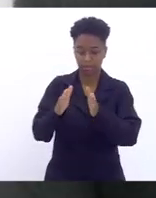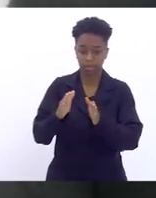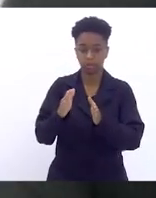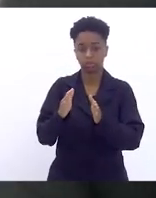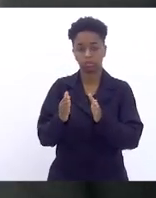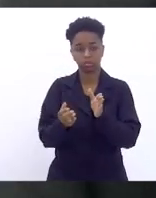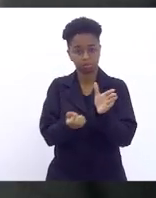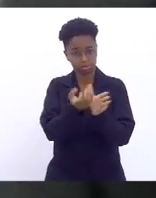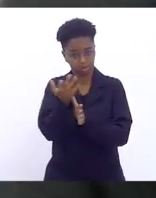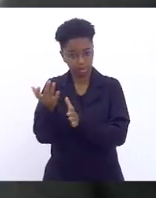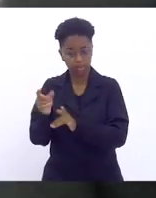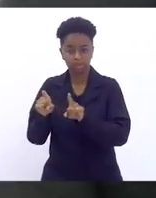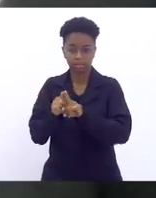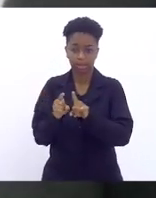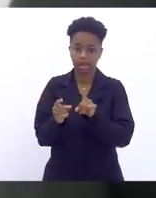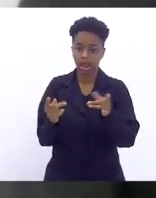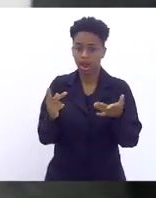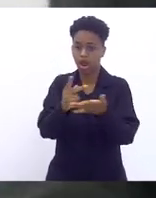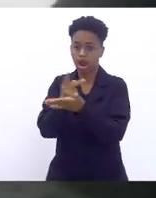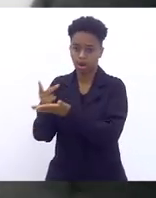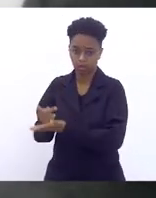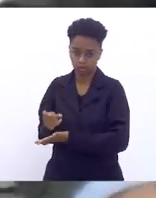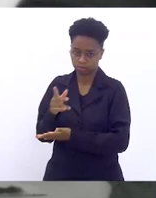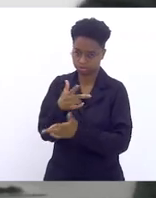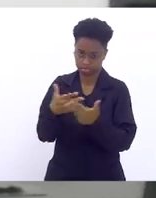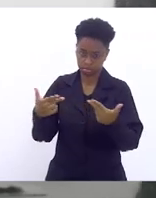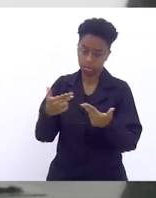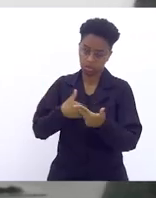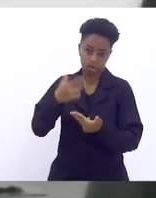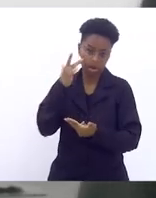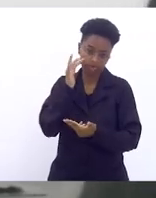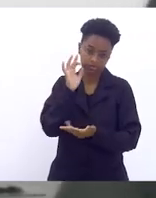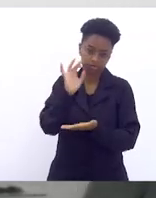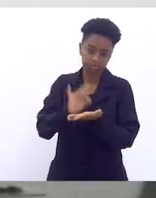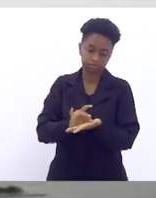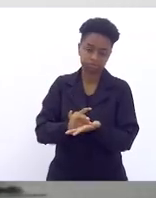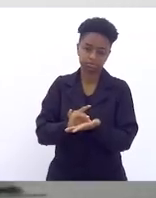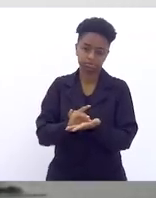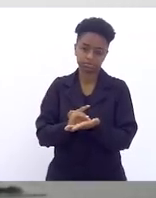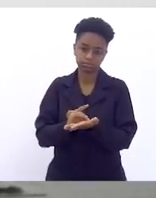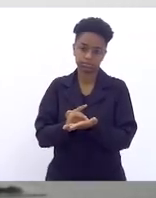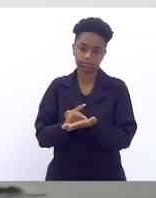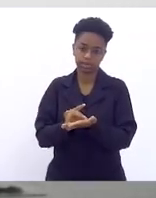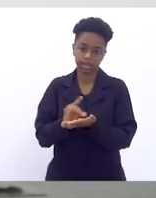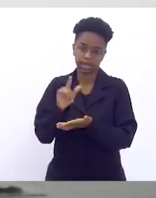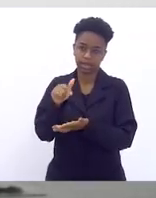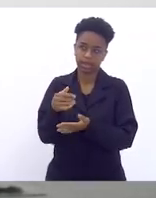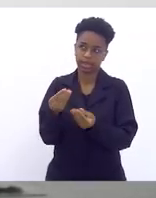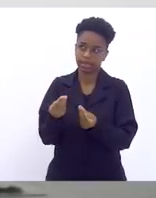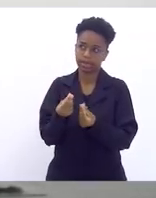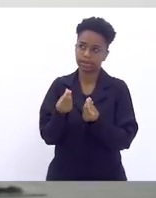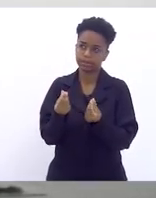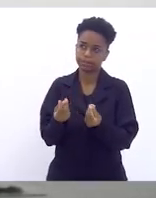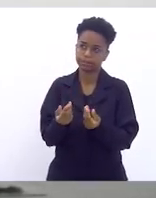e de realização eu acho que de fato é a grande